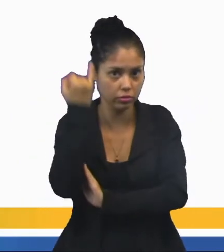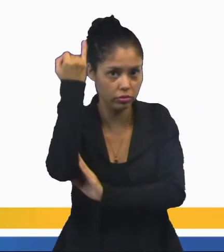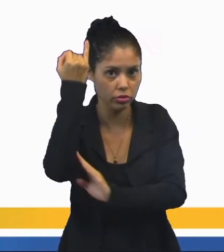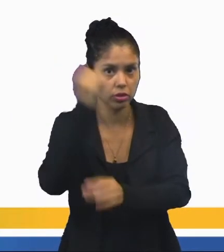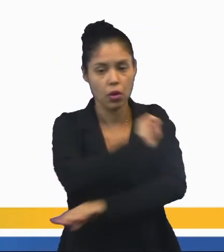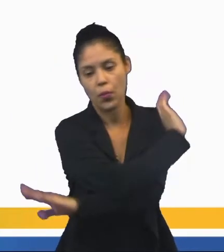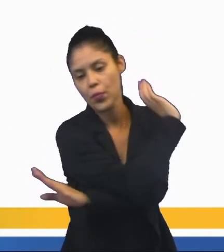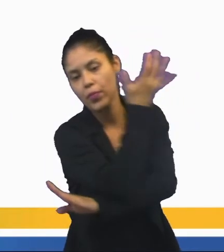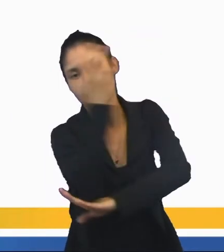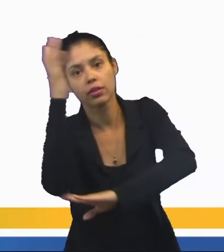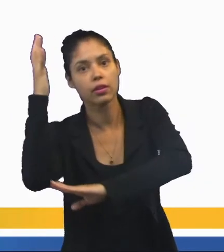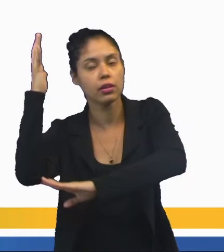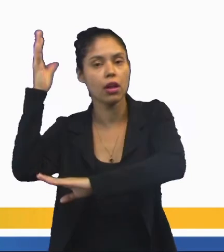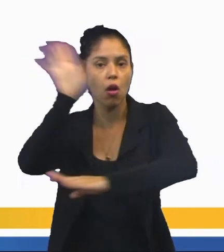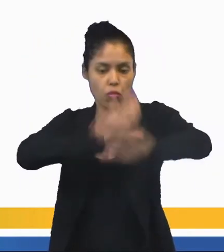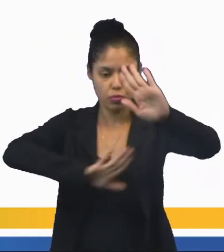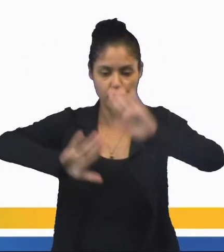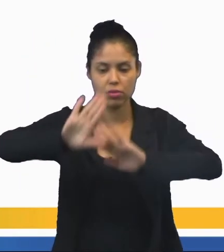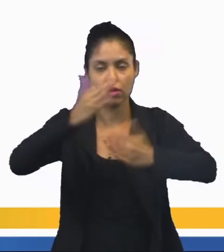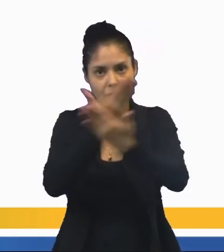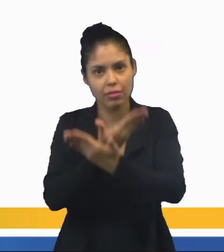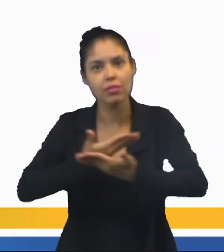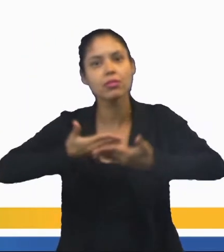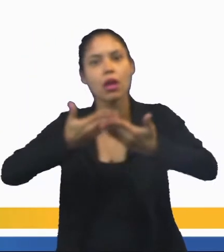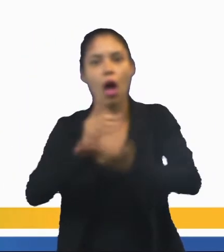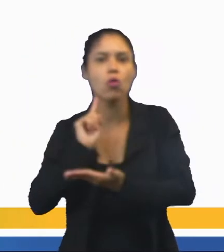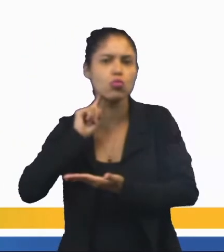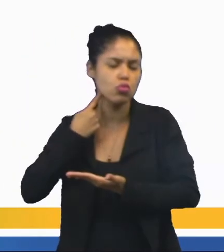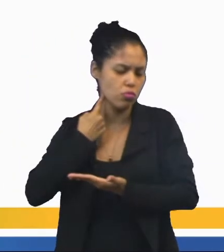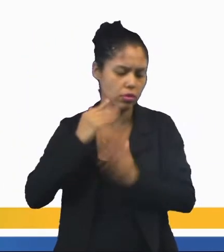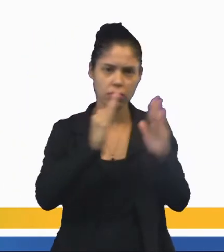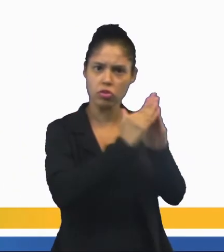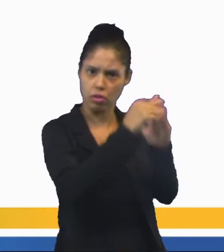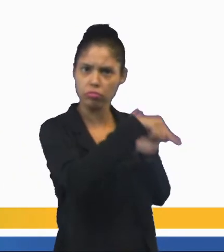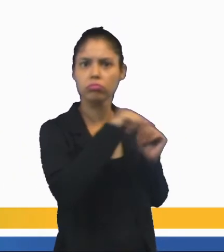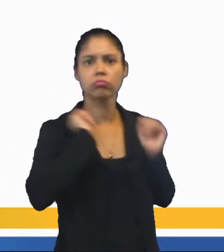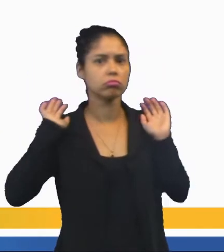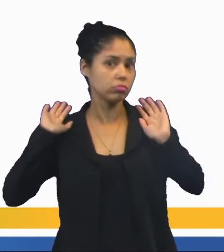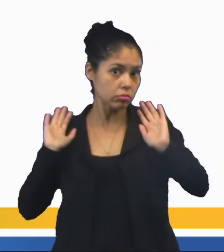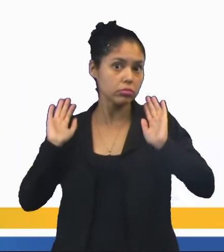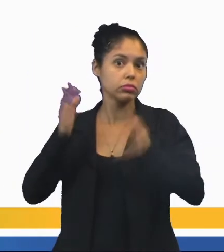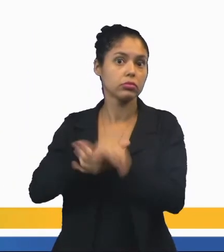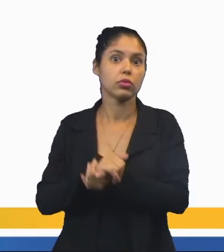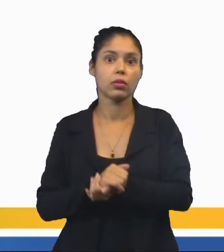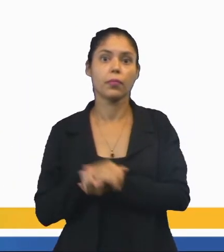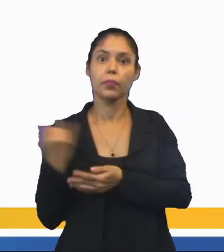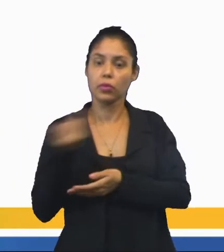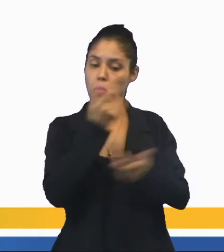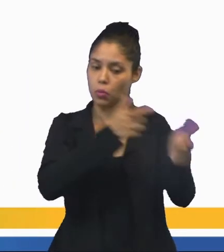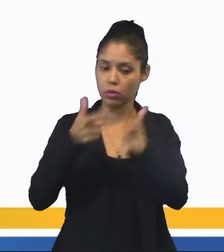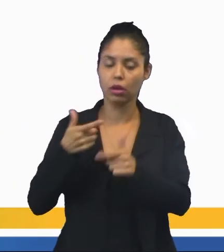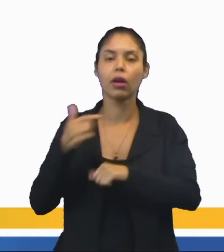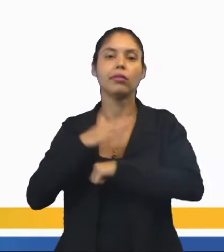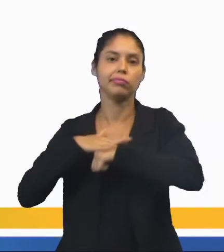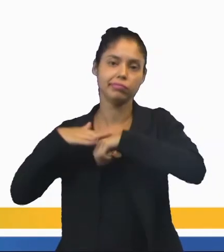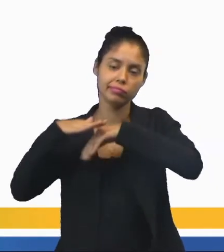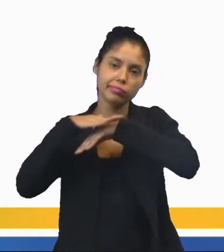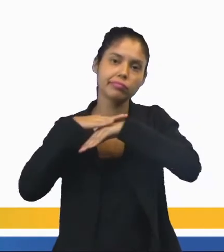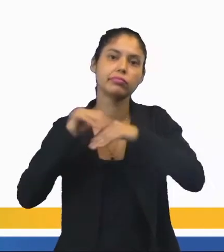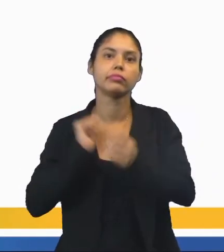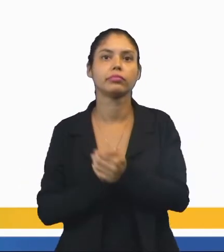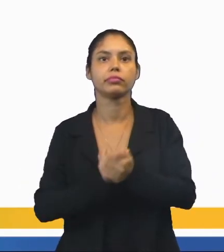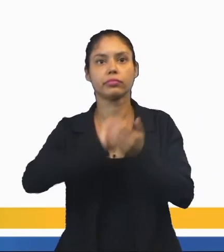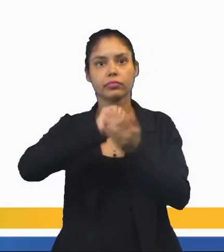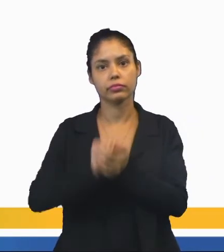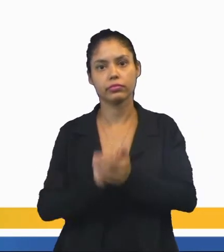ambiente começa com o trato que a gente dá ao lixo da nossa casa, ok? Então, é uma área carente.